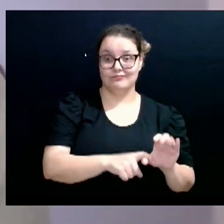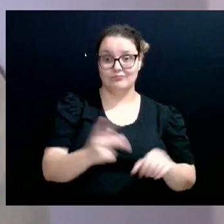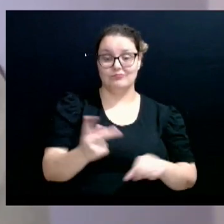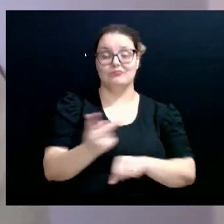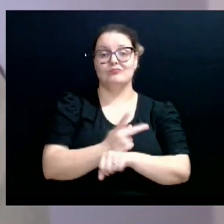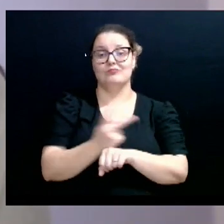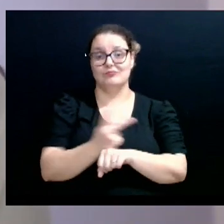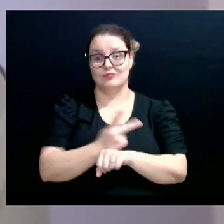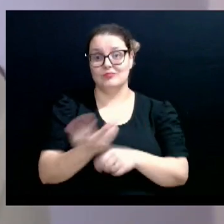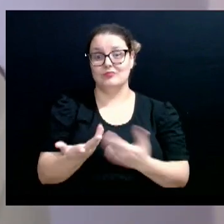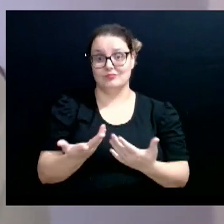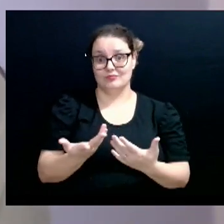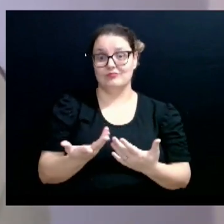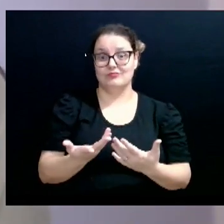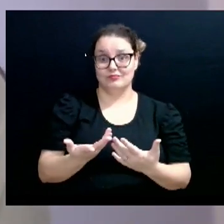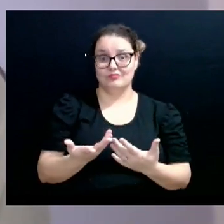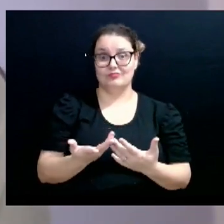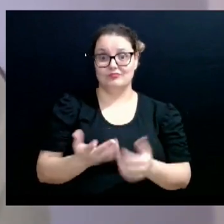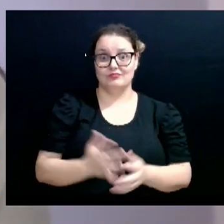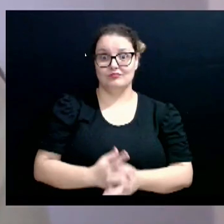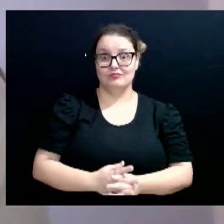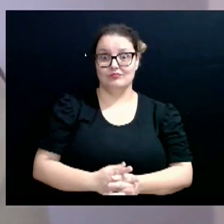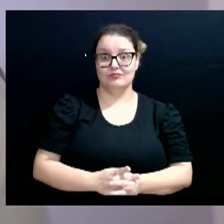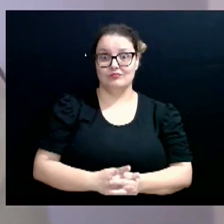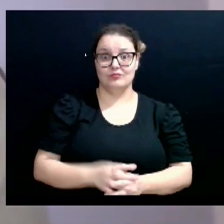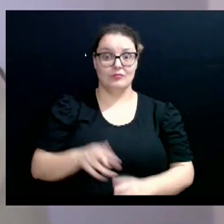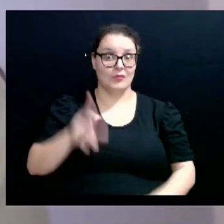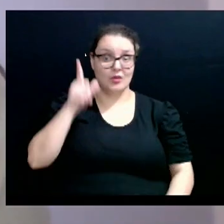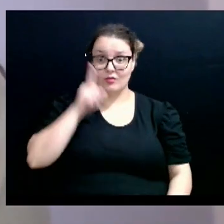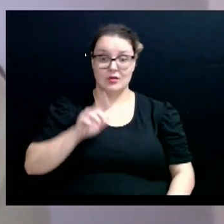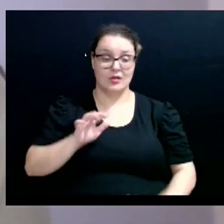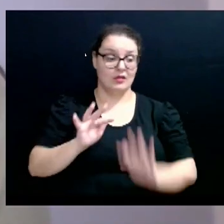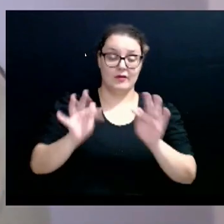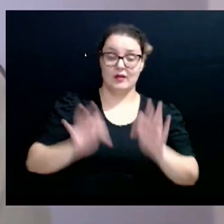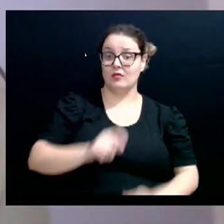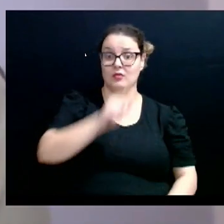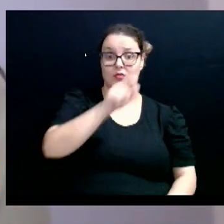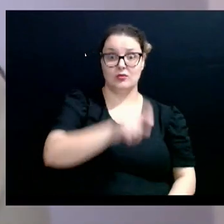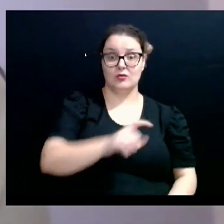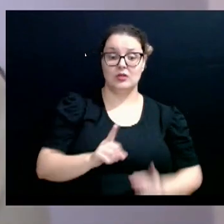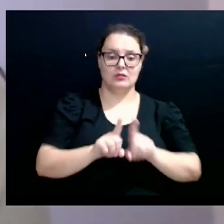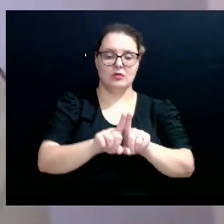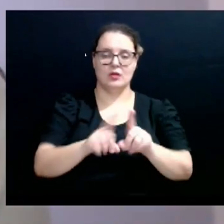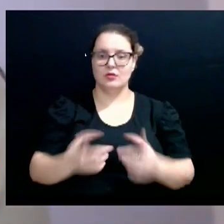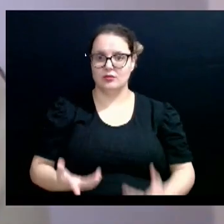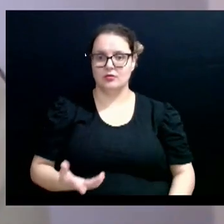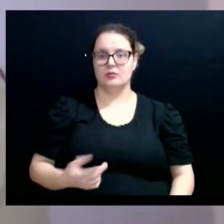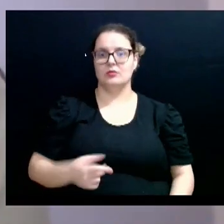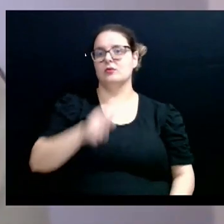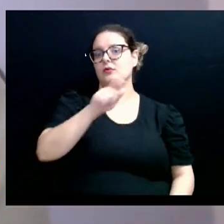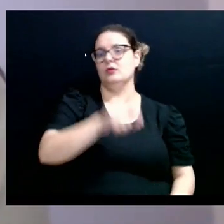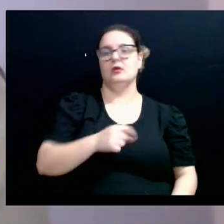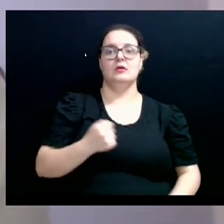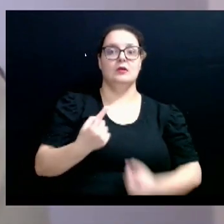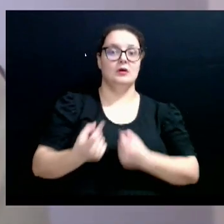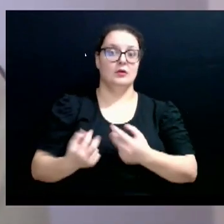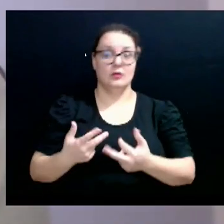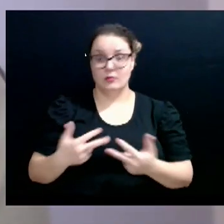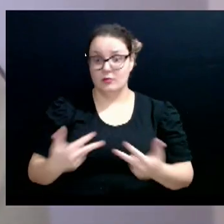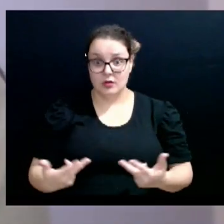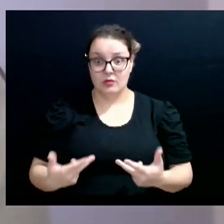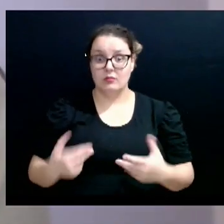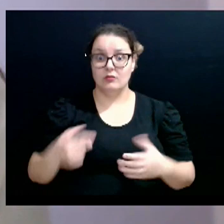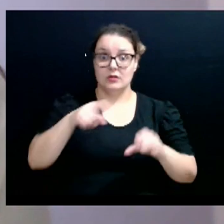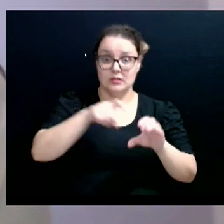vezes. Ou você só consegue ser feliz quando o outro está junto, quando o outro faz alguma coisa por você. Você depende muito